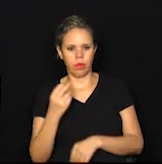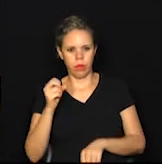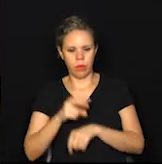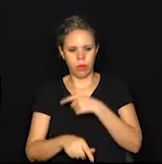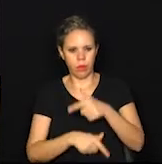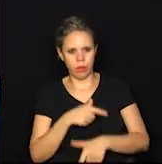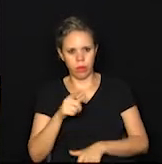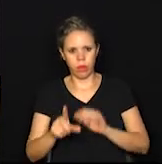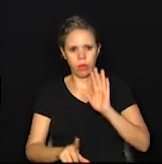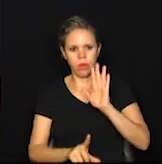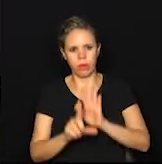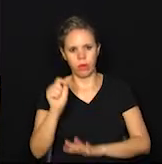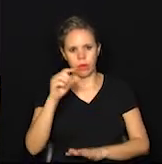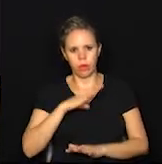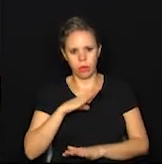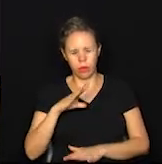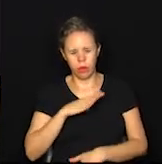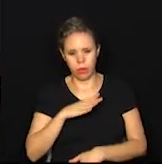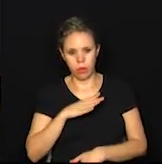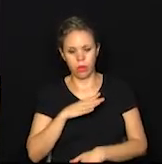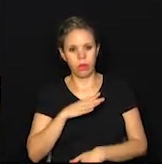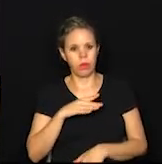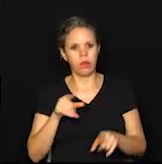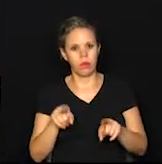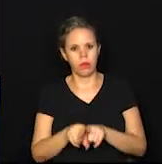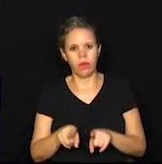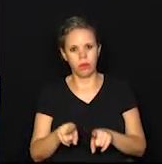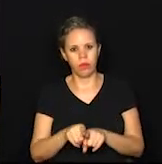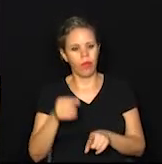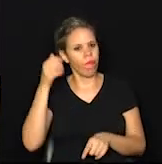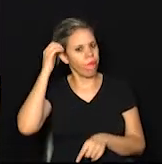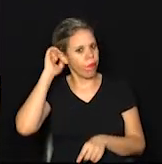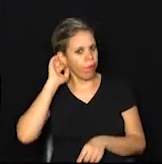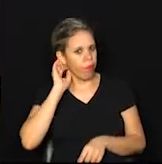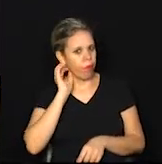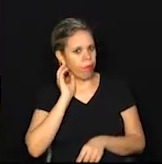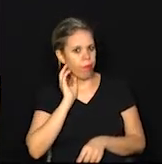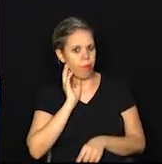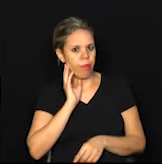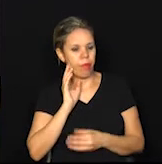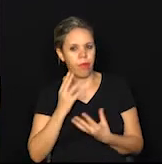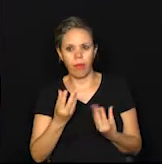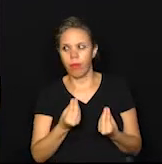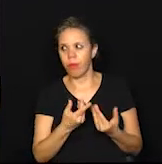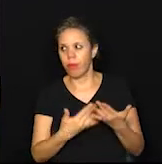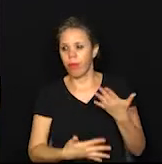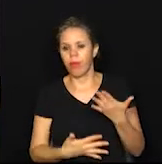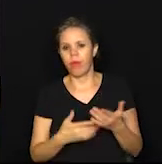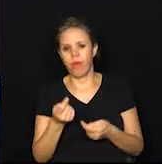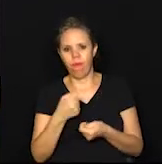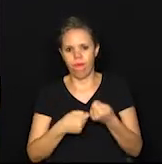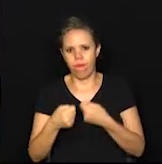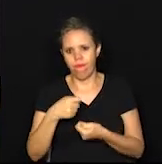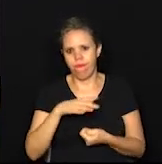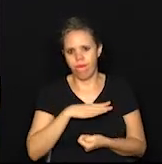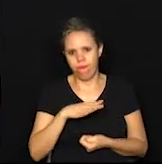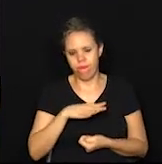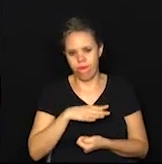de receita para a cidade, gerador também de muitos itens da economia da